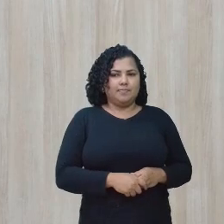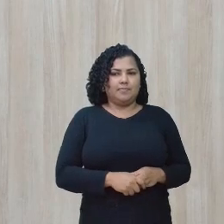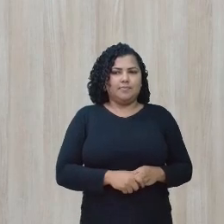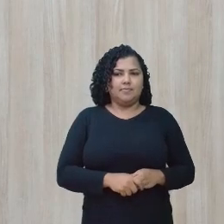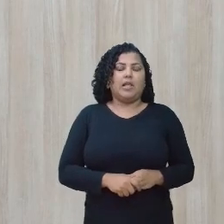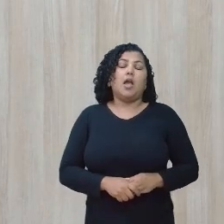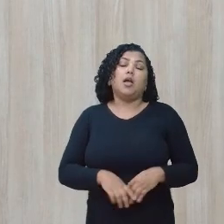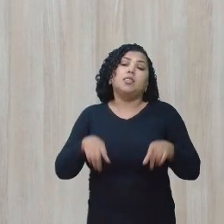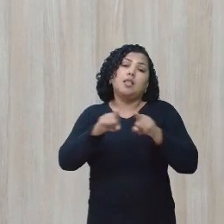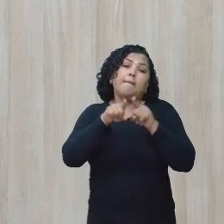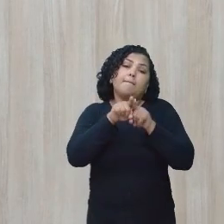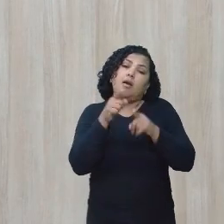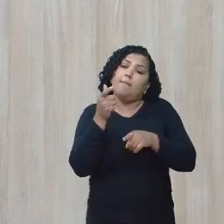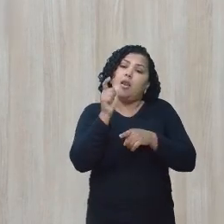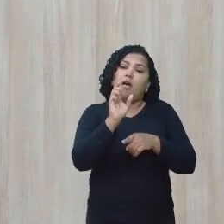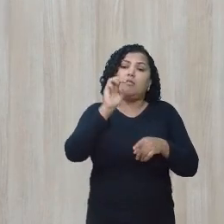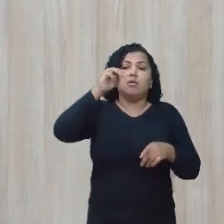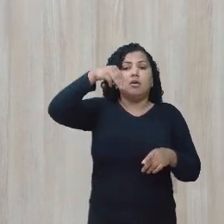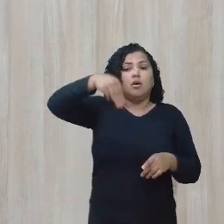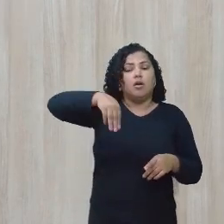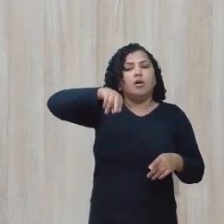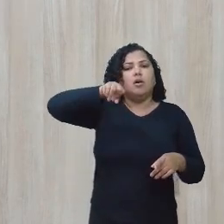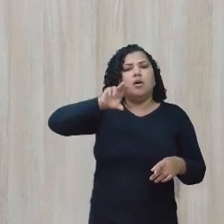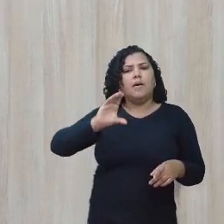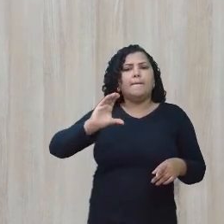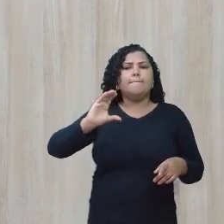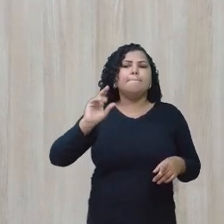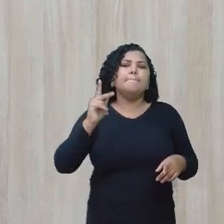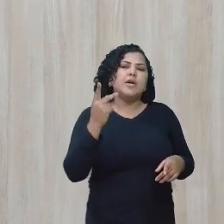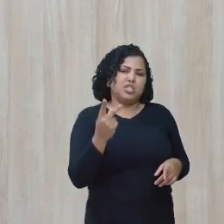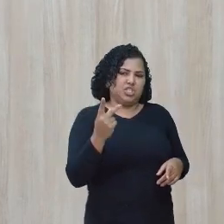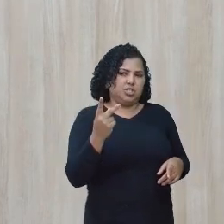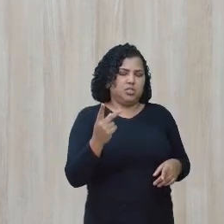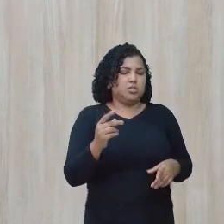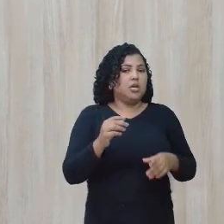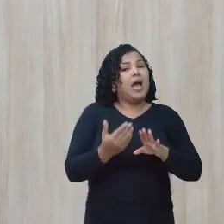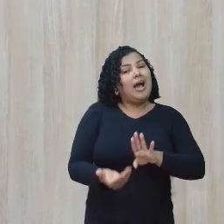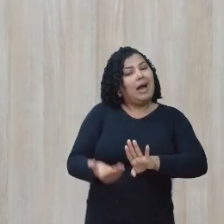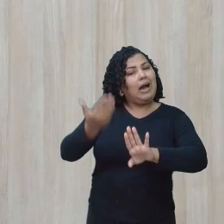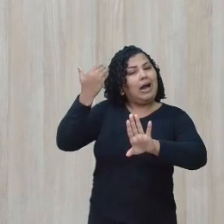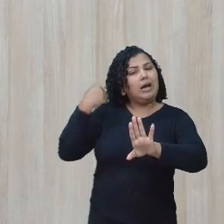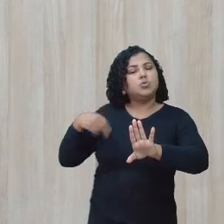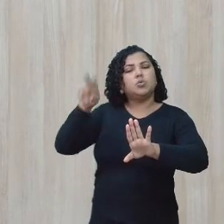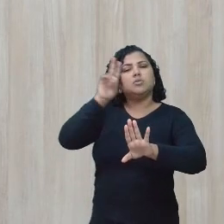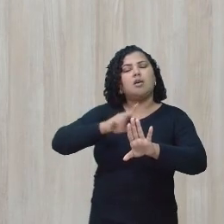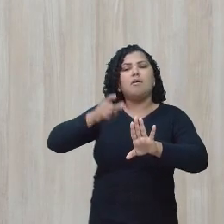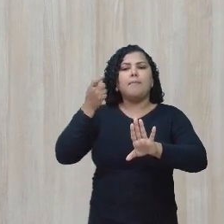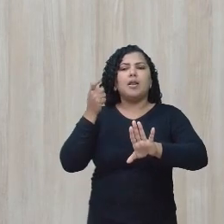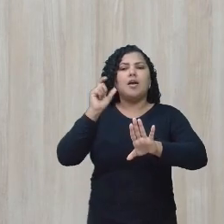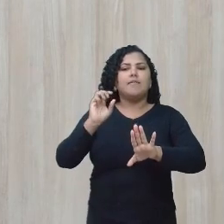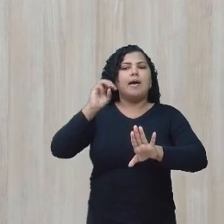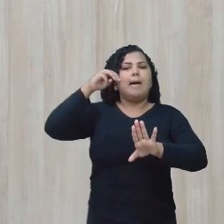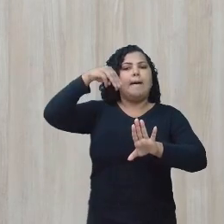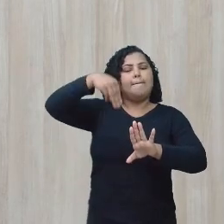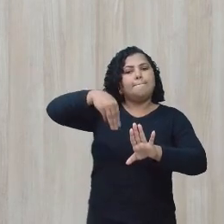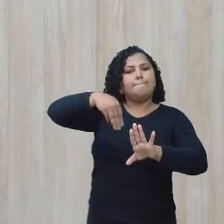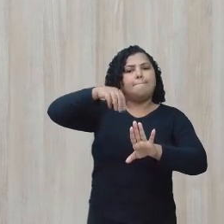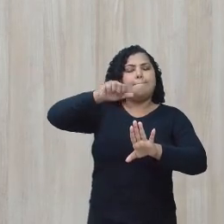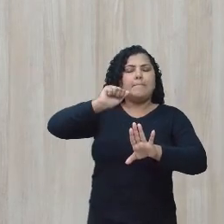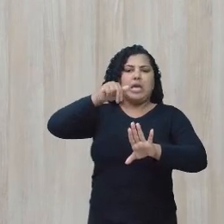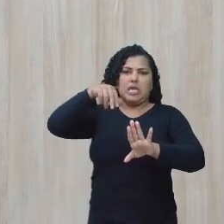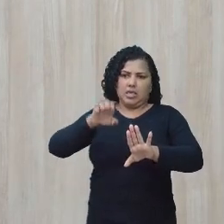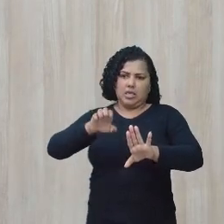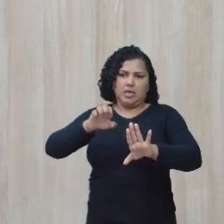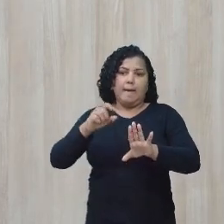palavra much. Anteriormente, no contável, você usa a palavra many, tá? Que é muitos ou muitas. Já